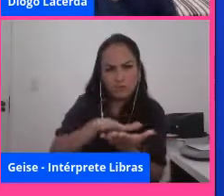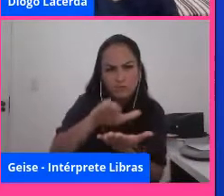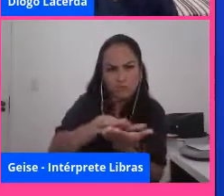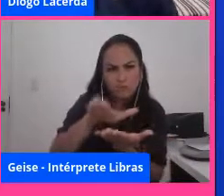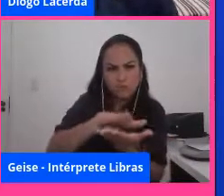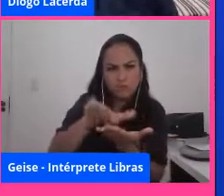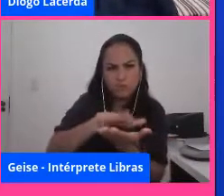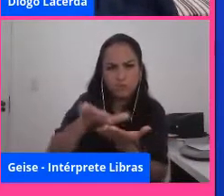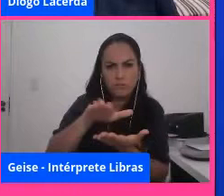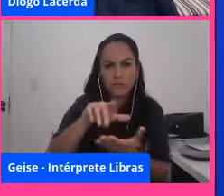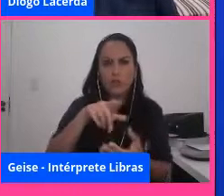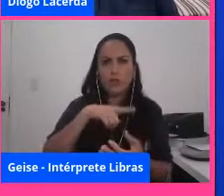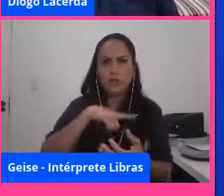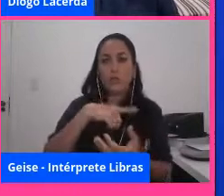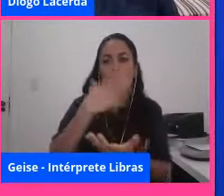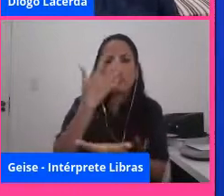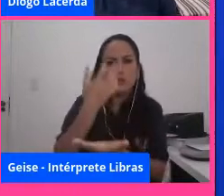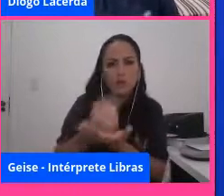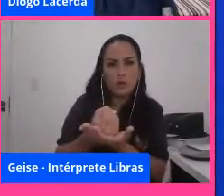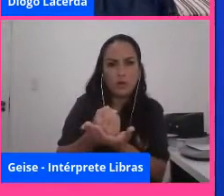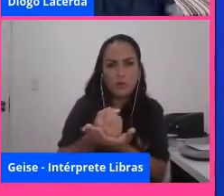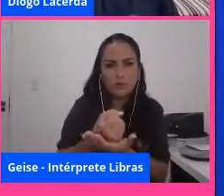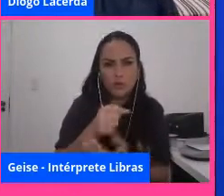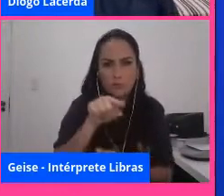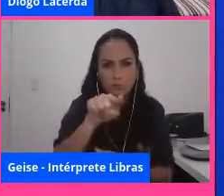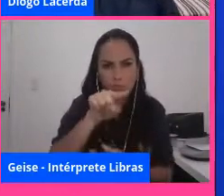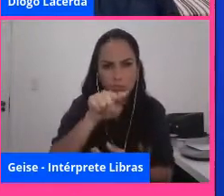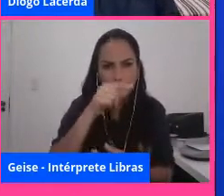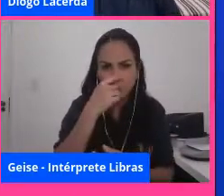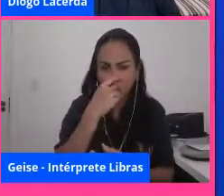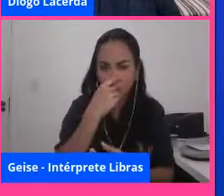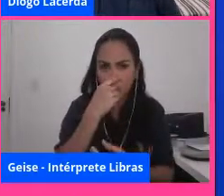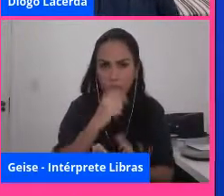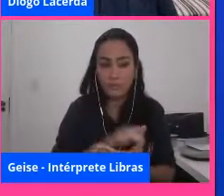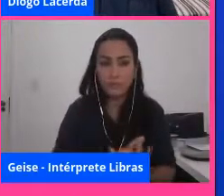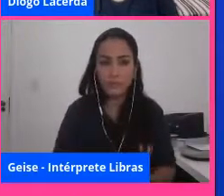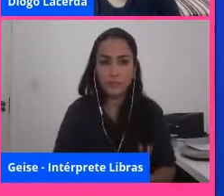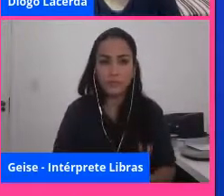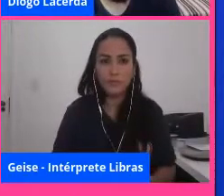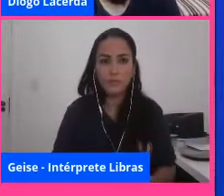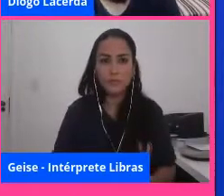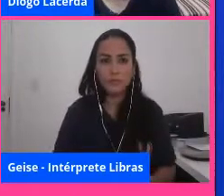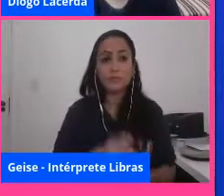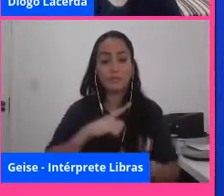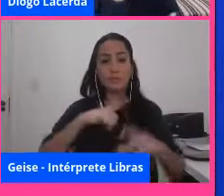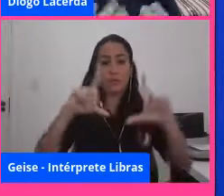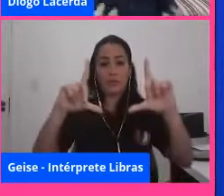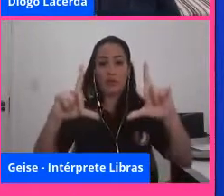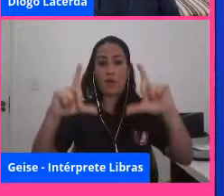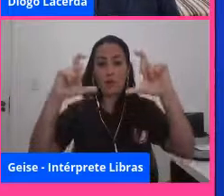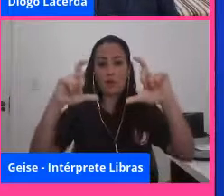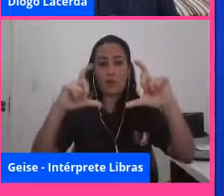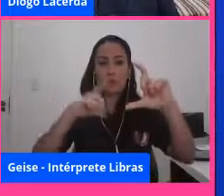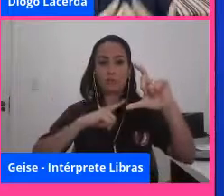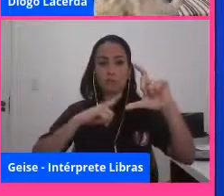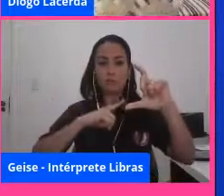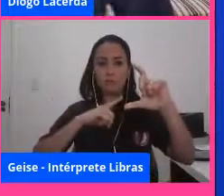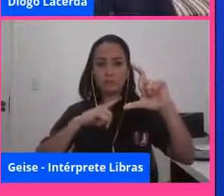MakerBot. Então, vocês podem ver que nessa foto também fica explícita que uma das